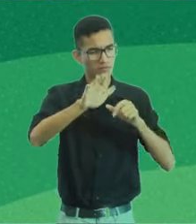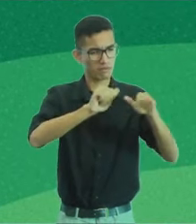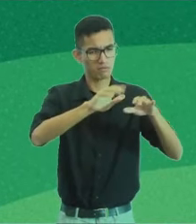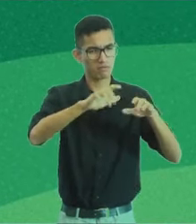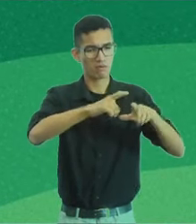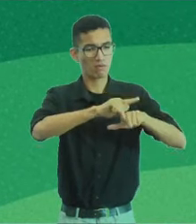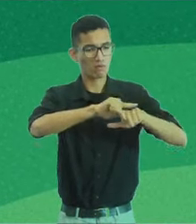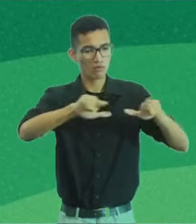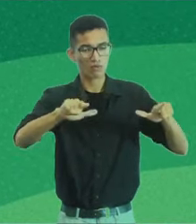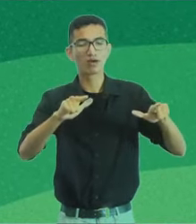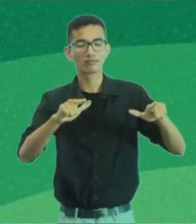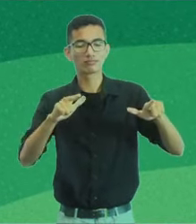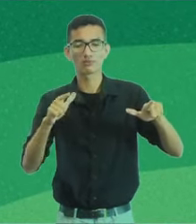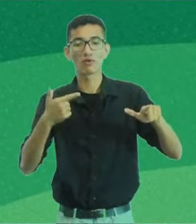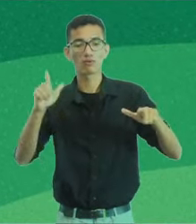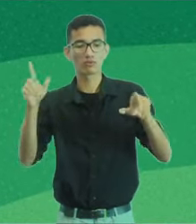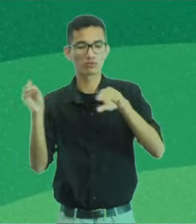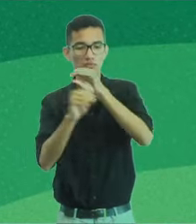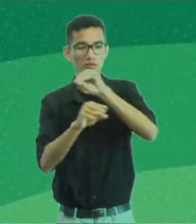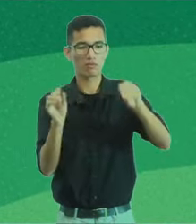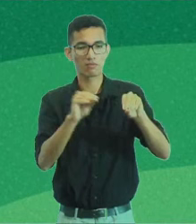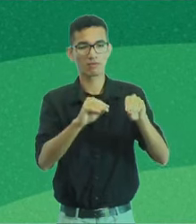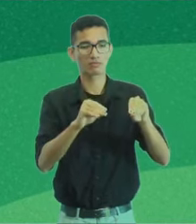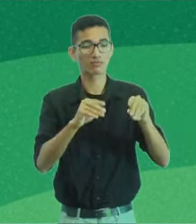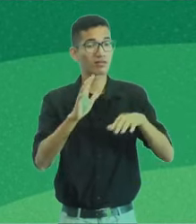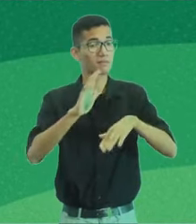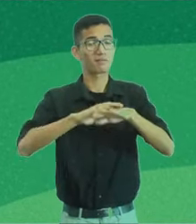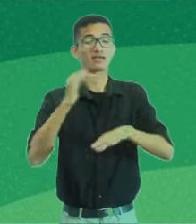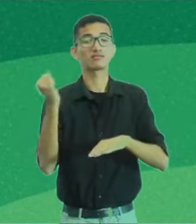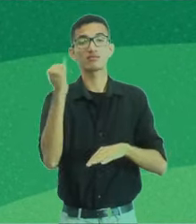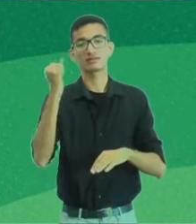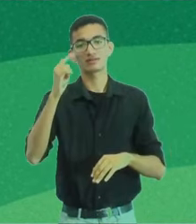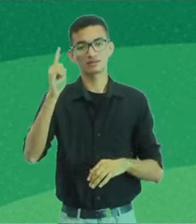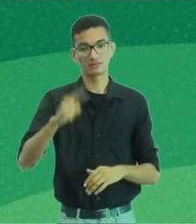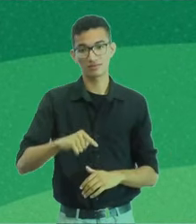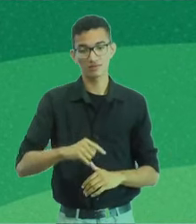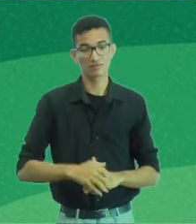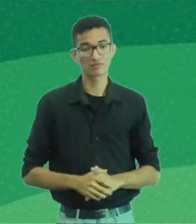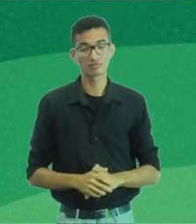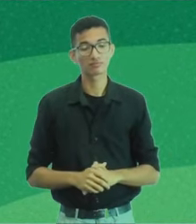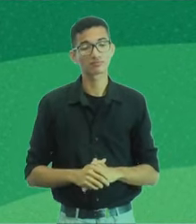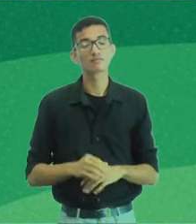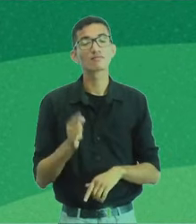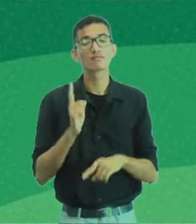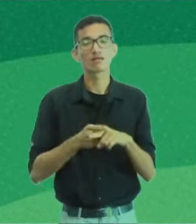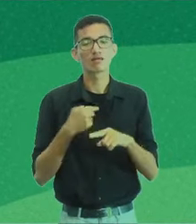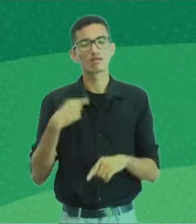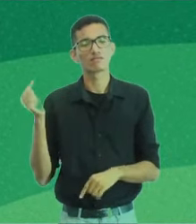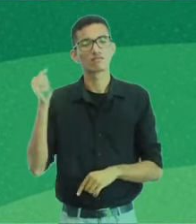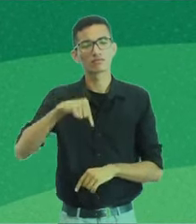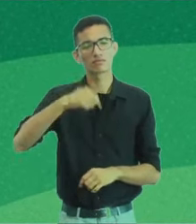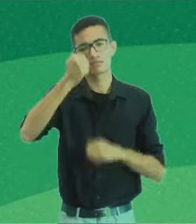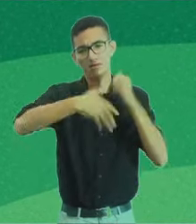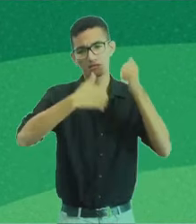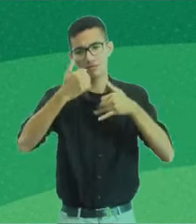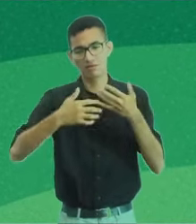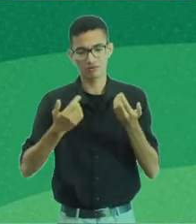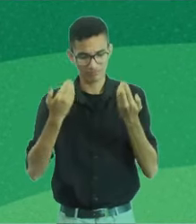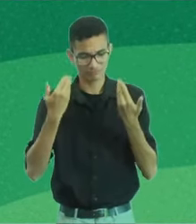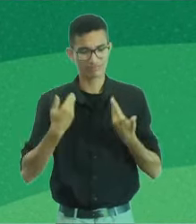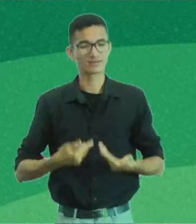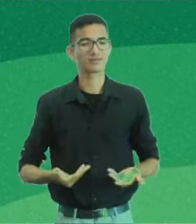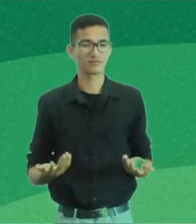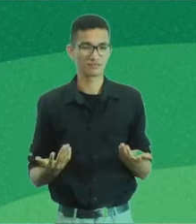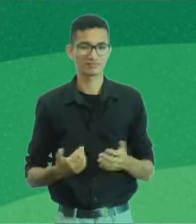talvez essa seja coisa mais importante que se faça porque eu vir aqui falar olha a minha condição